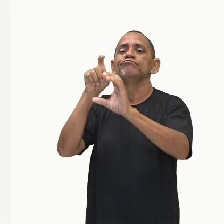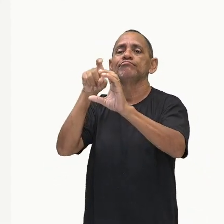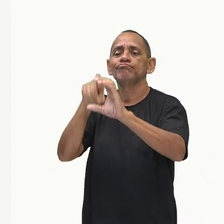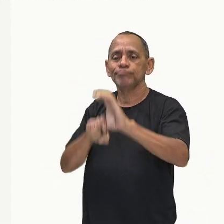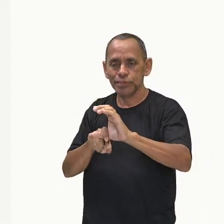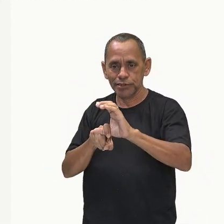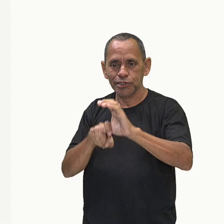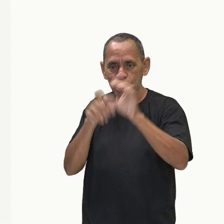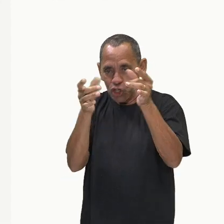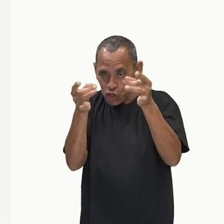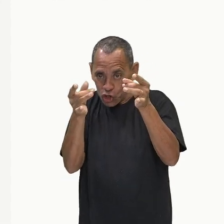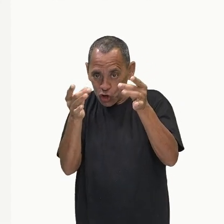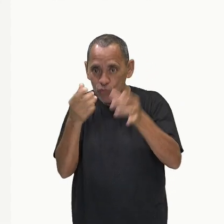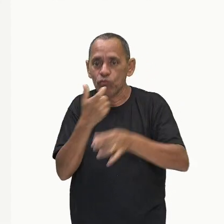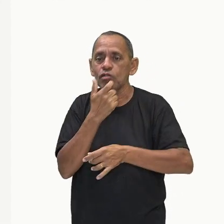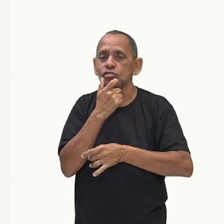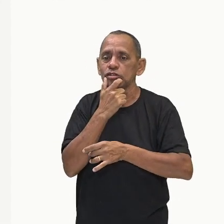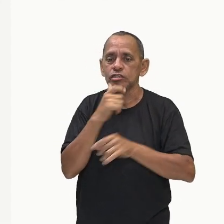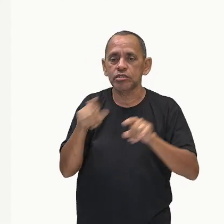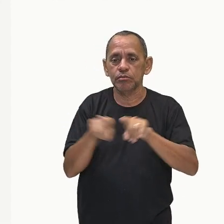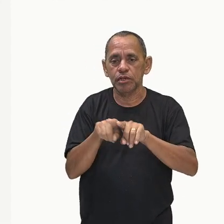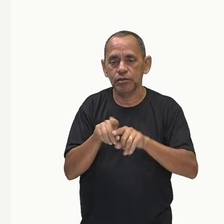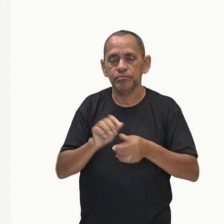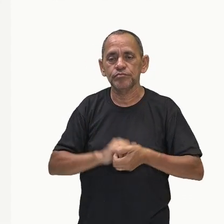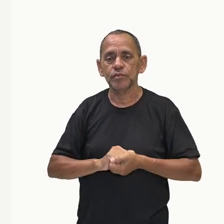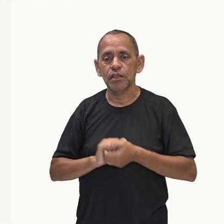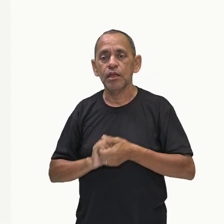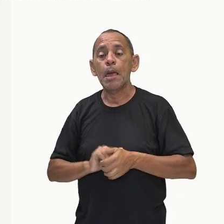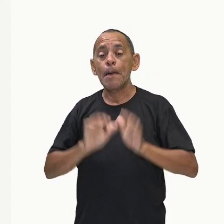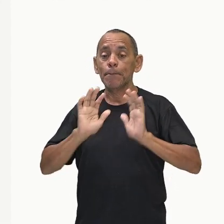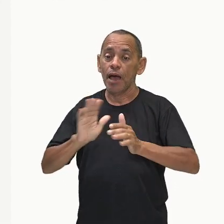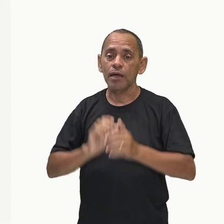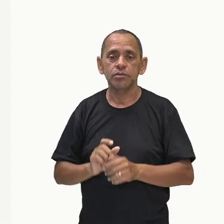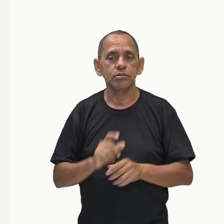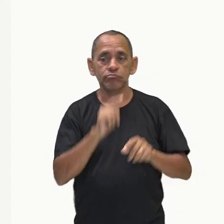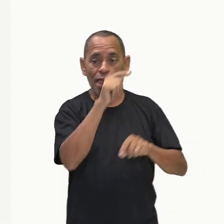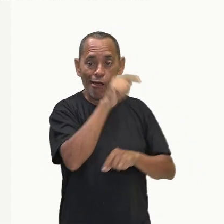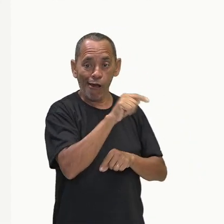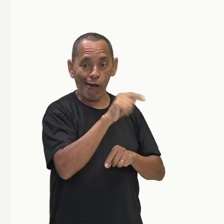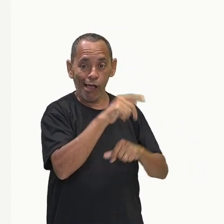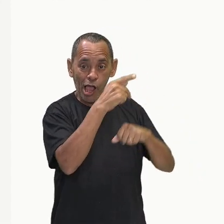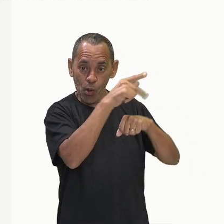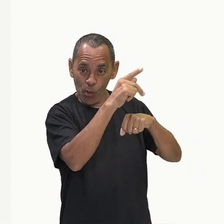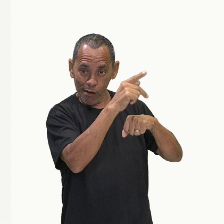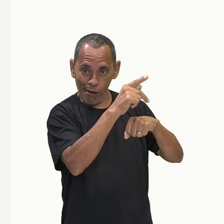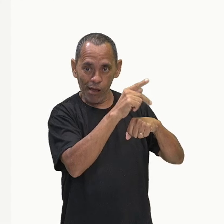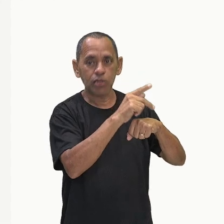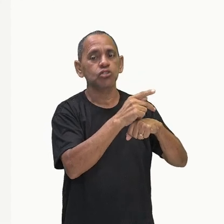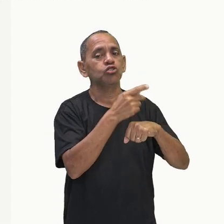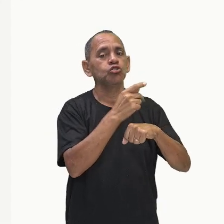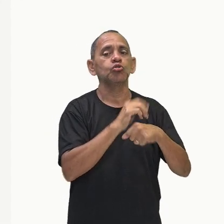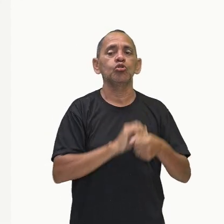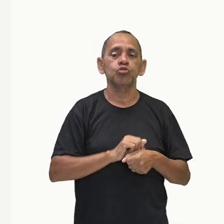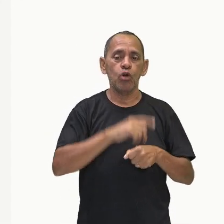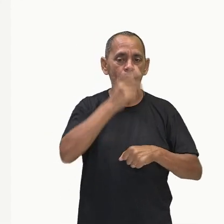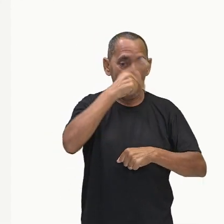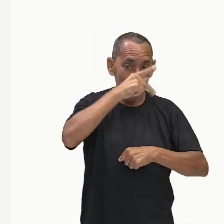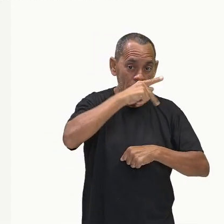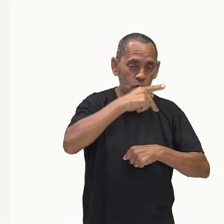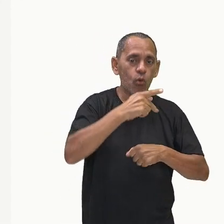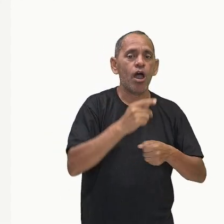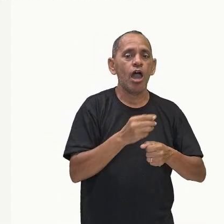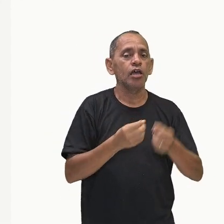comércio com os ingleses. Já o Paraguai, ele adotou uma postura diferente, tá, gente? Ele começou a industrializar-se,